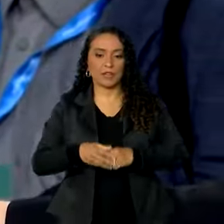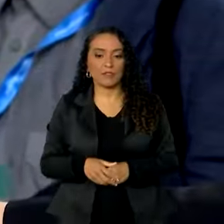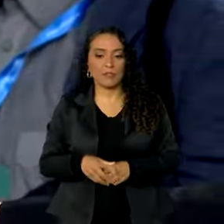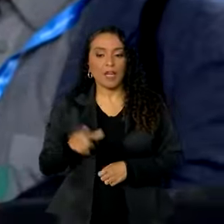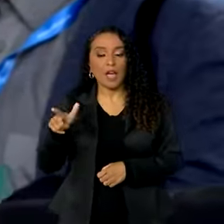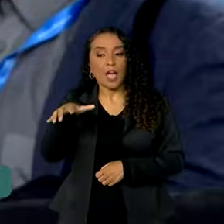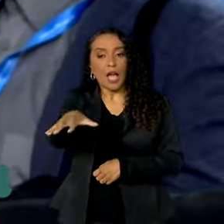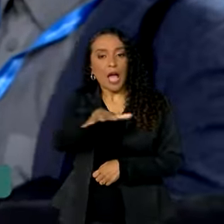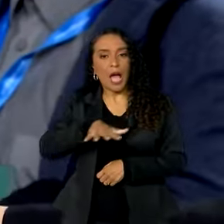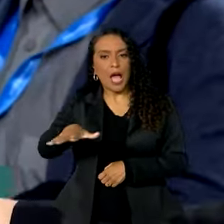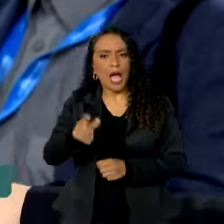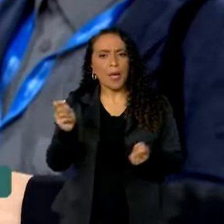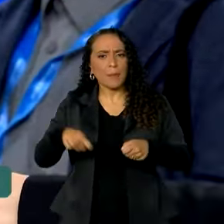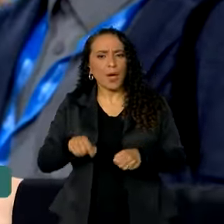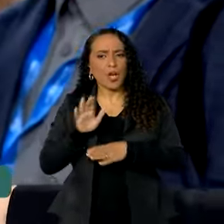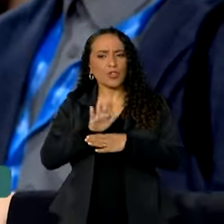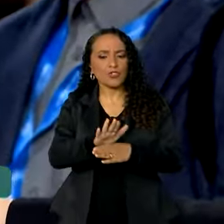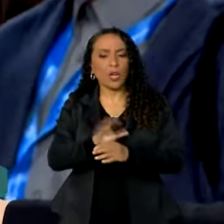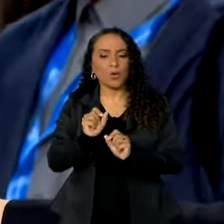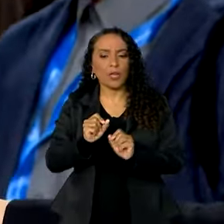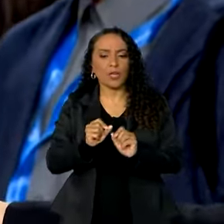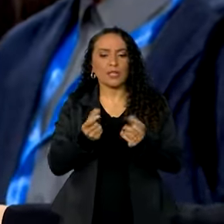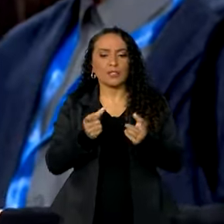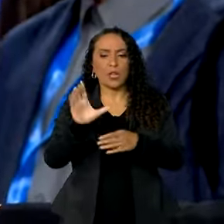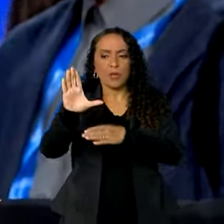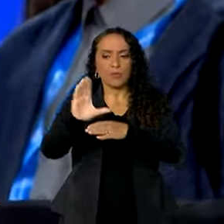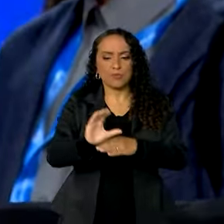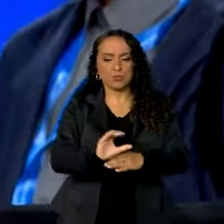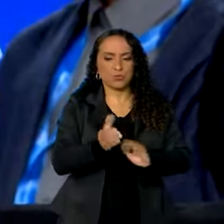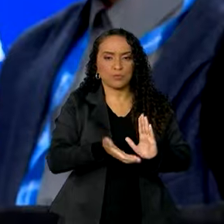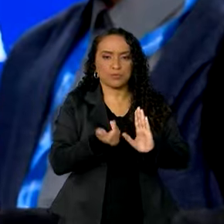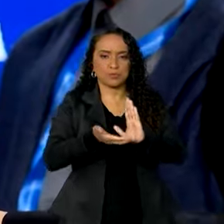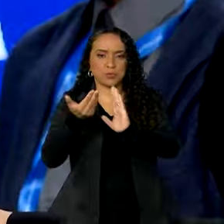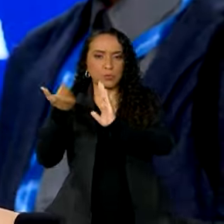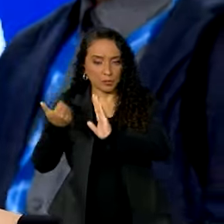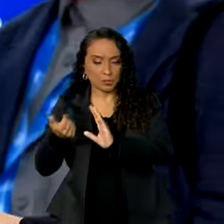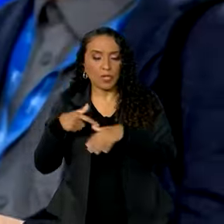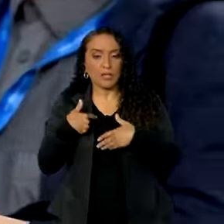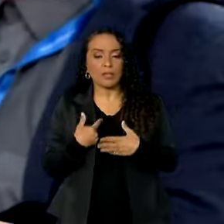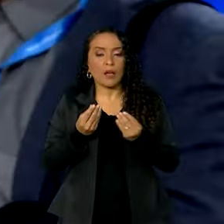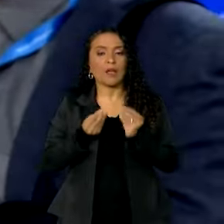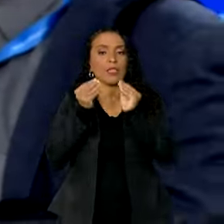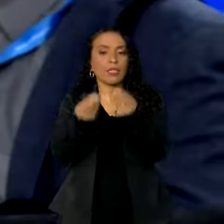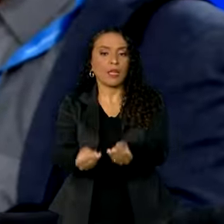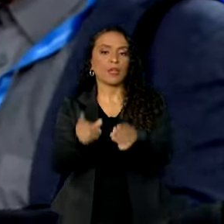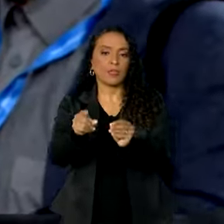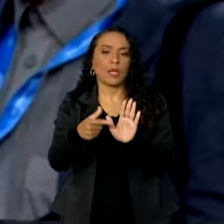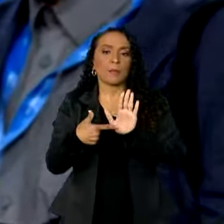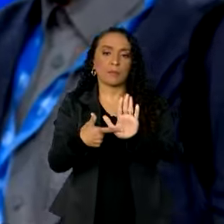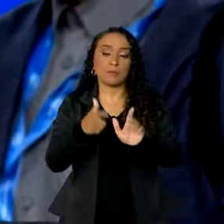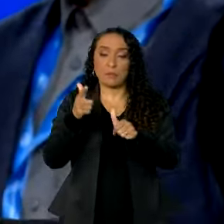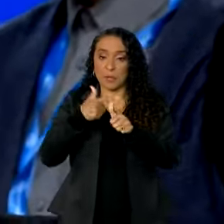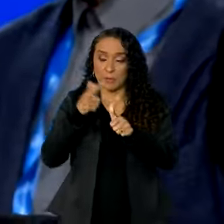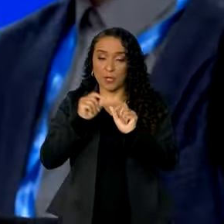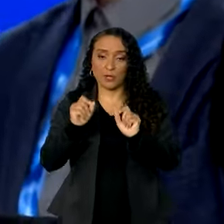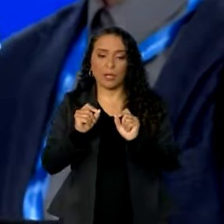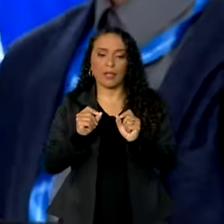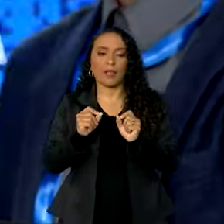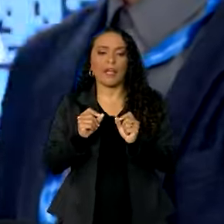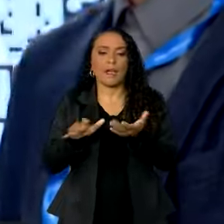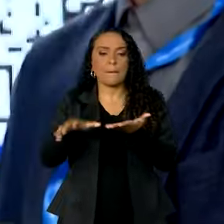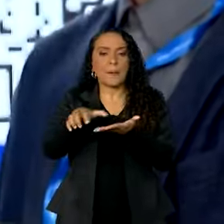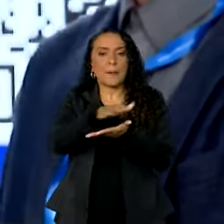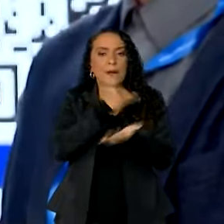é um setor que pode ajudar na remoção de carbono da atmosfera. Então, a gente vem trazendo e mostrando, primeiro, trazendo